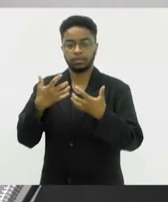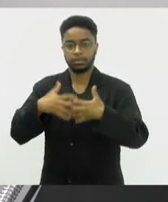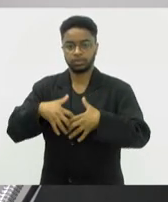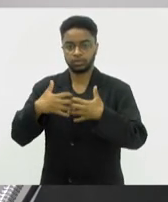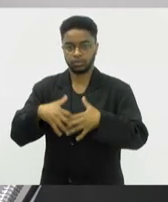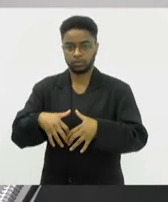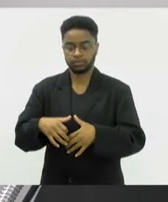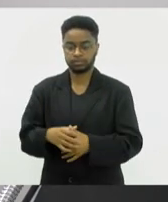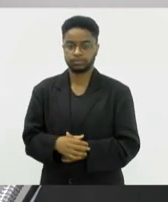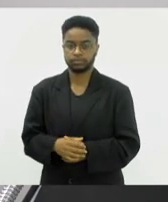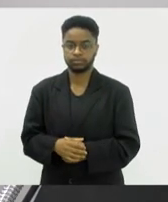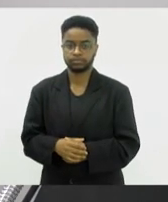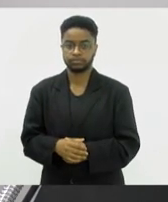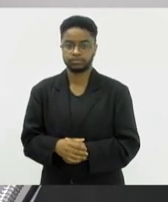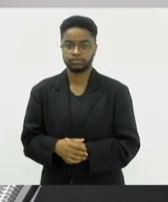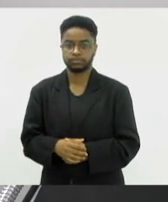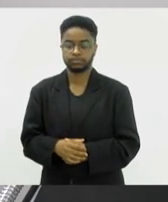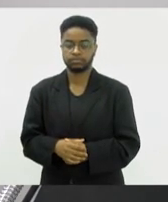Petrópolis.